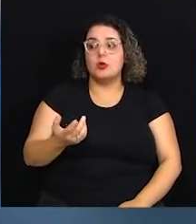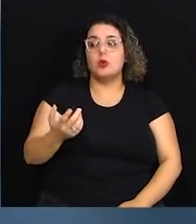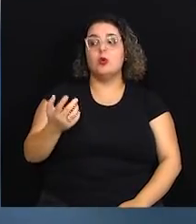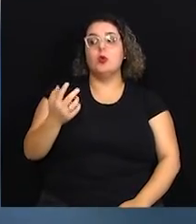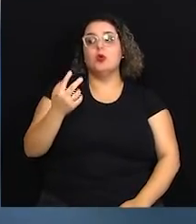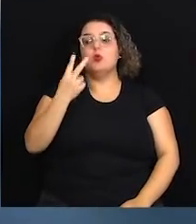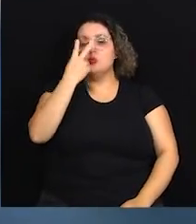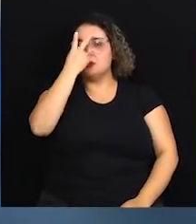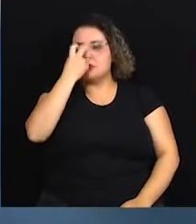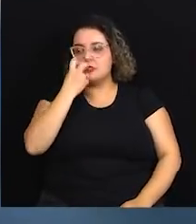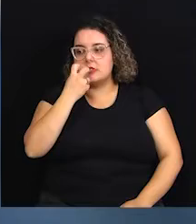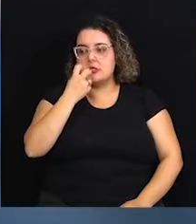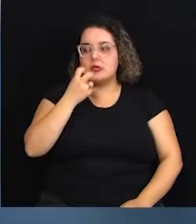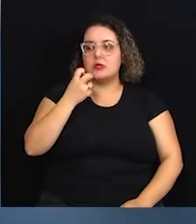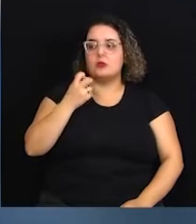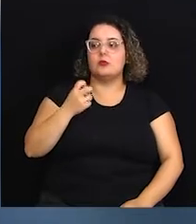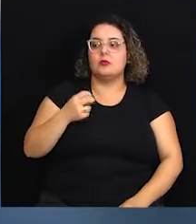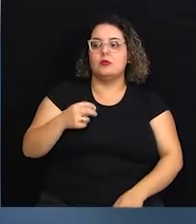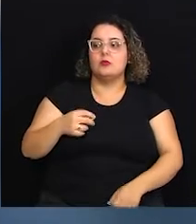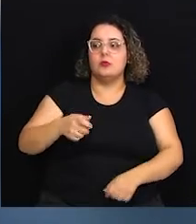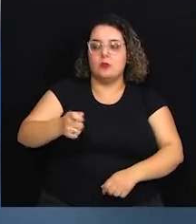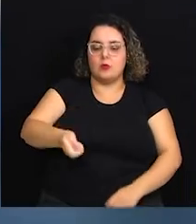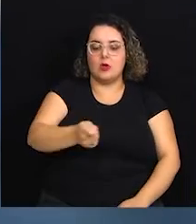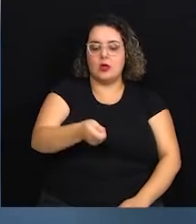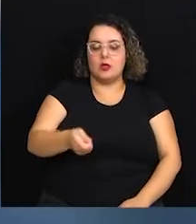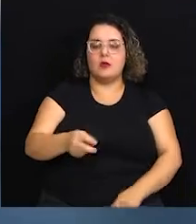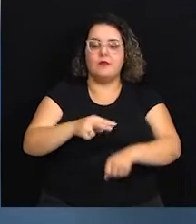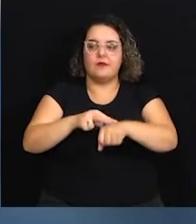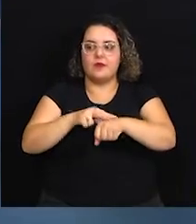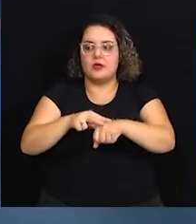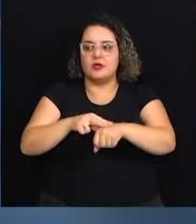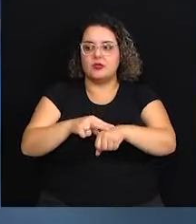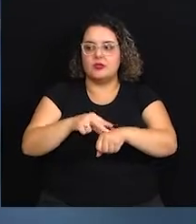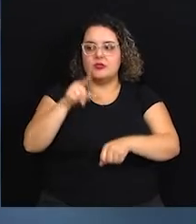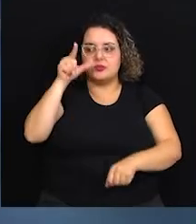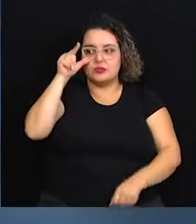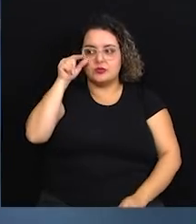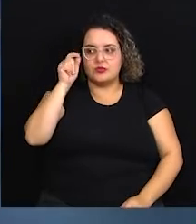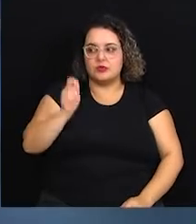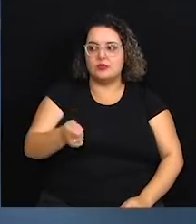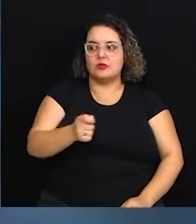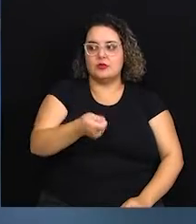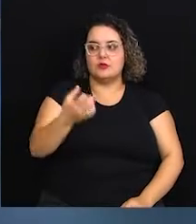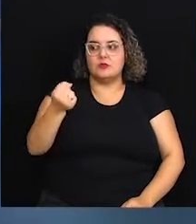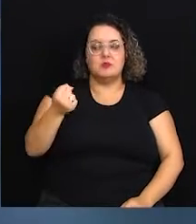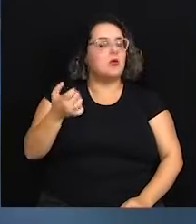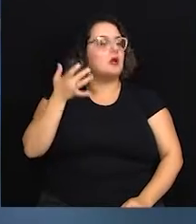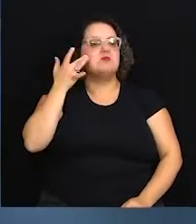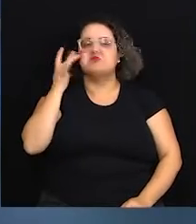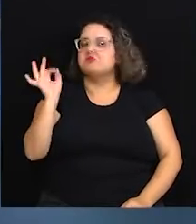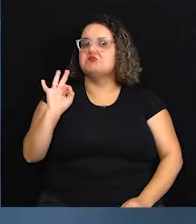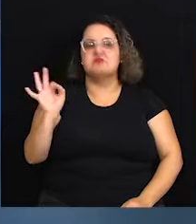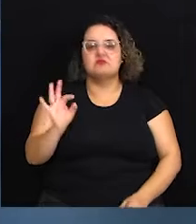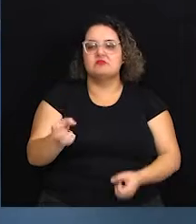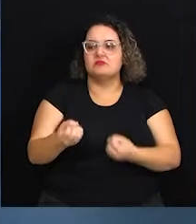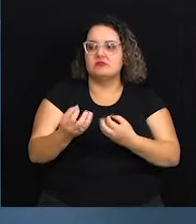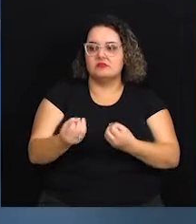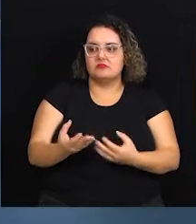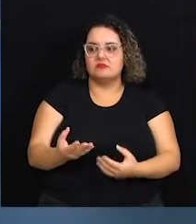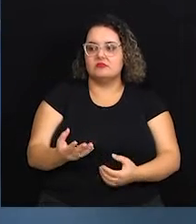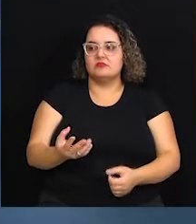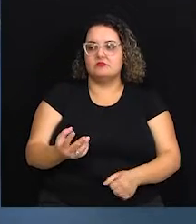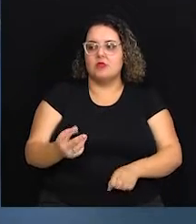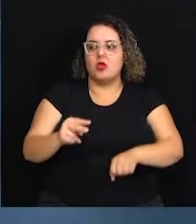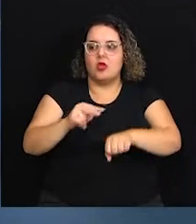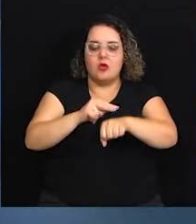verde. O de baixa visão usa uma bengala branca. Olha, não sabia nenhuma dessas informações. O verde é